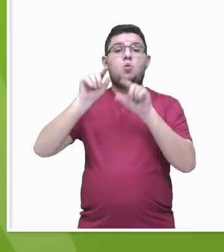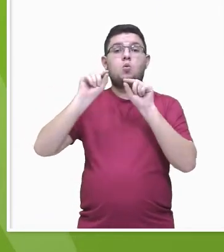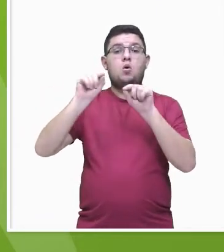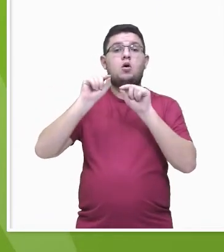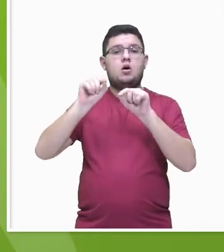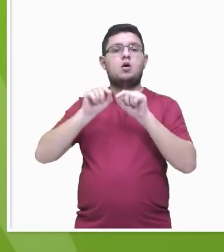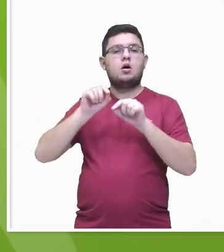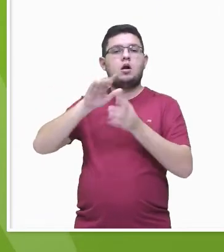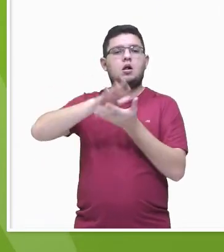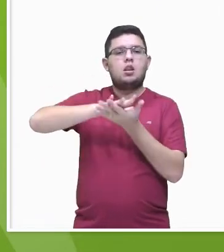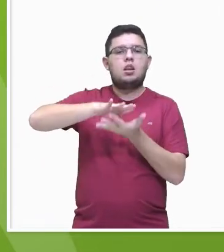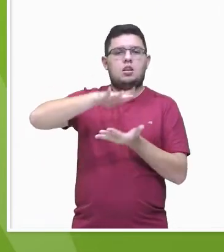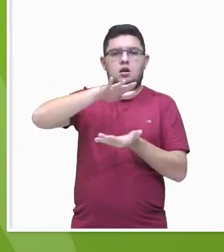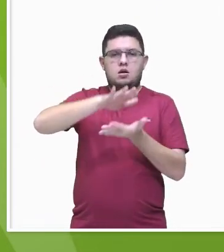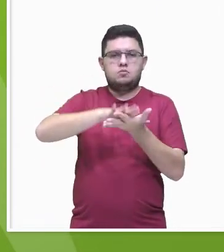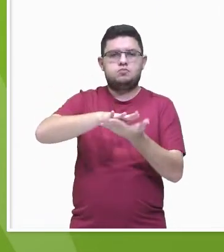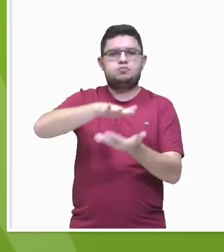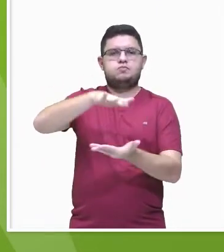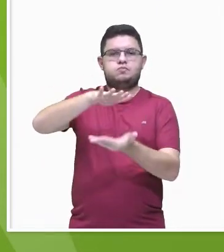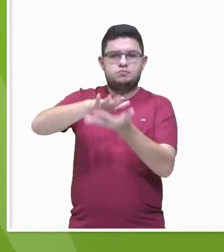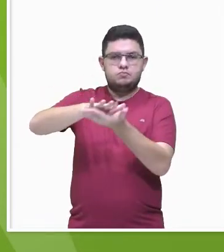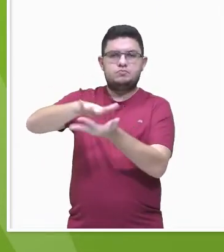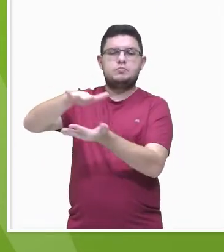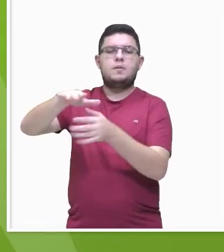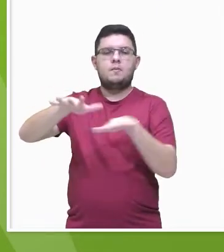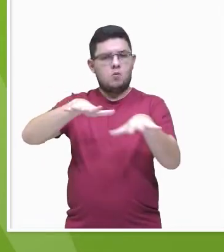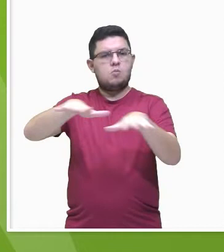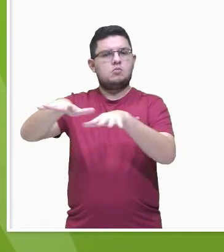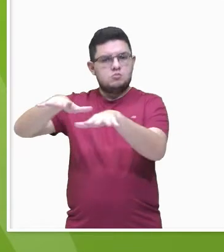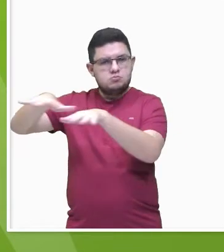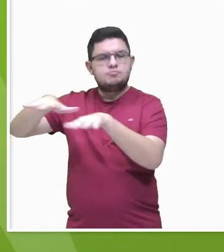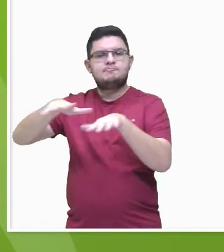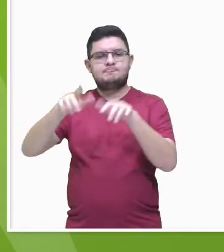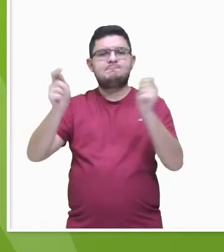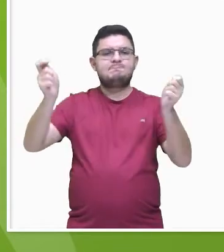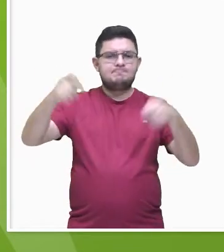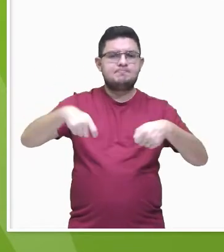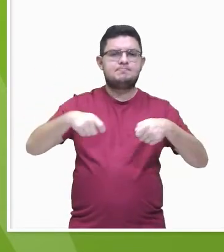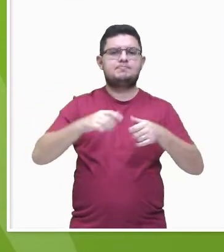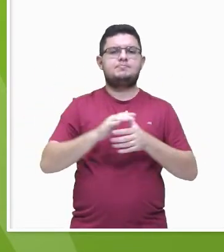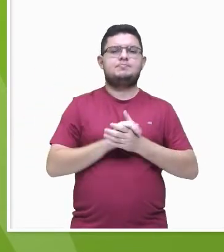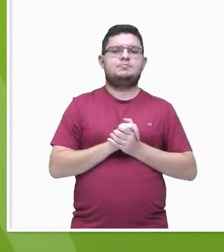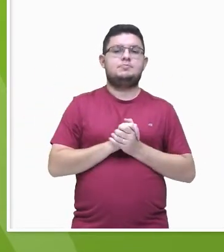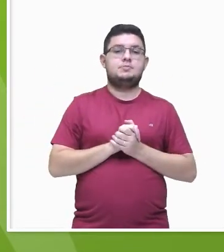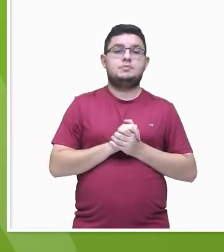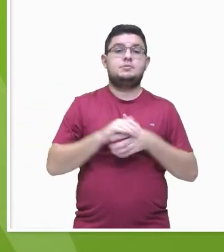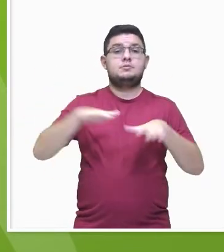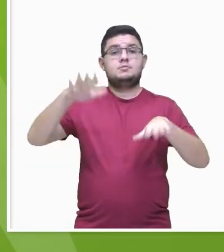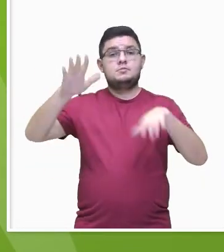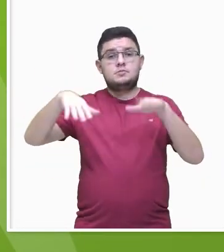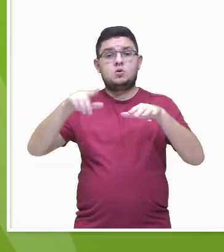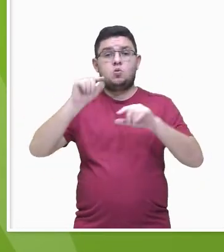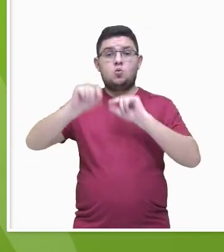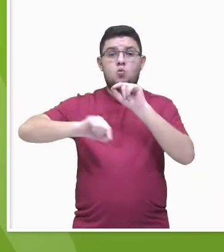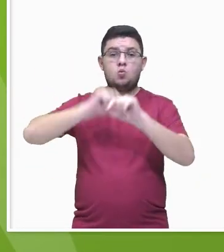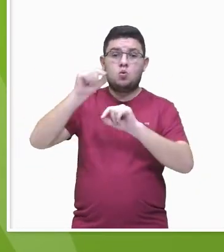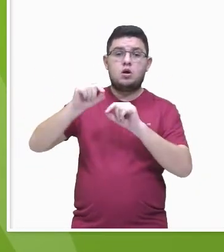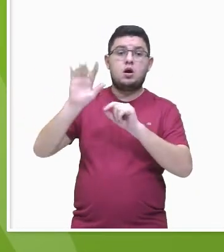se locomover, tá? Então ela vai em algumas partes, por exemplo, vai passando água dessa partezinha